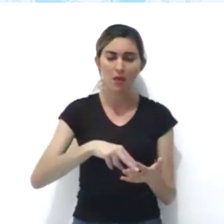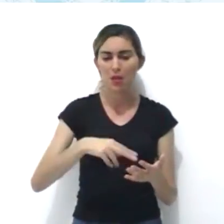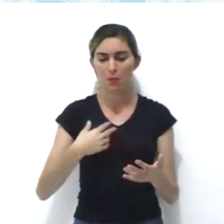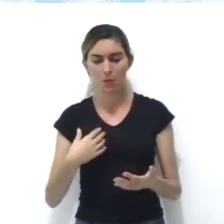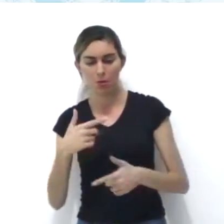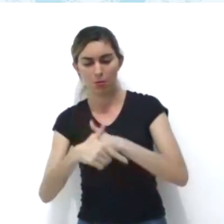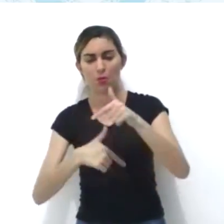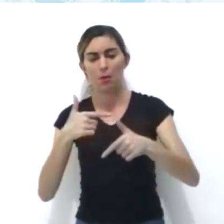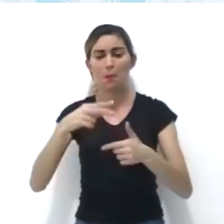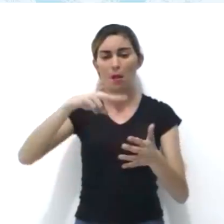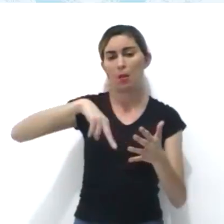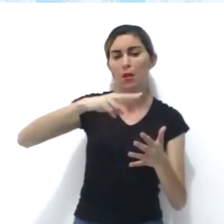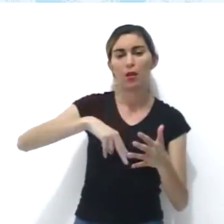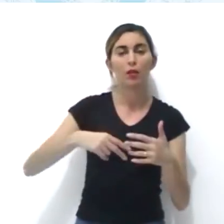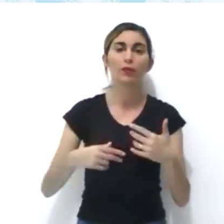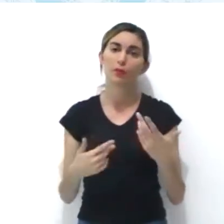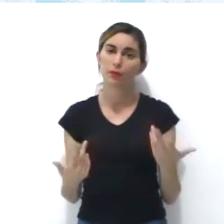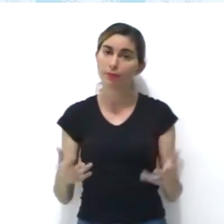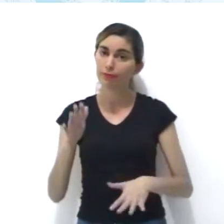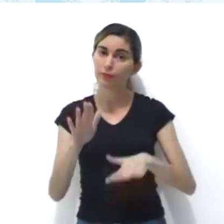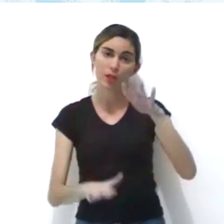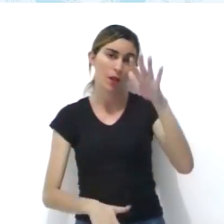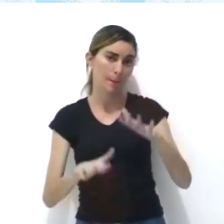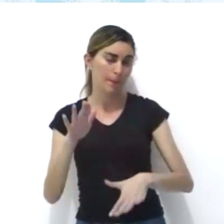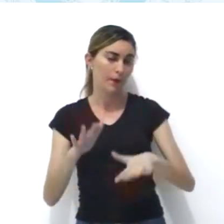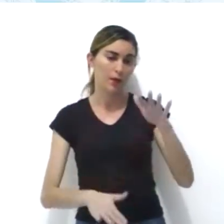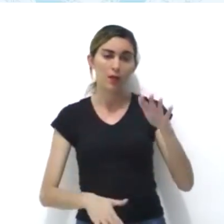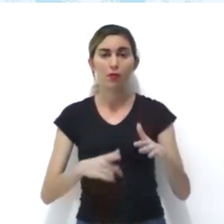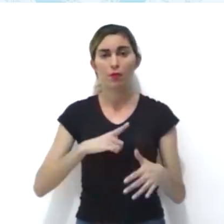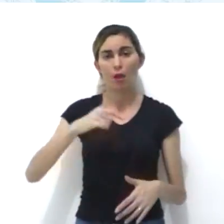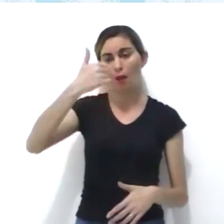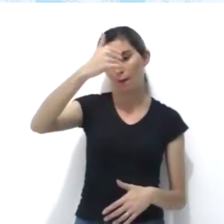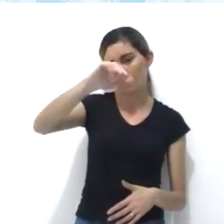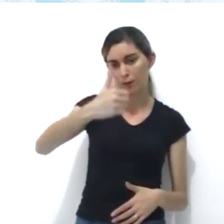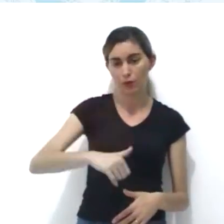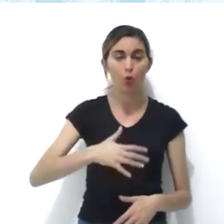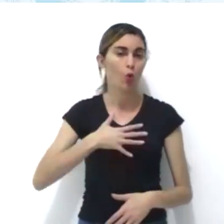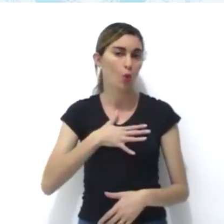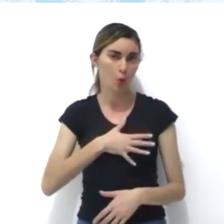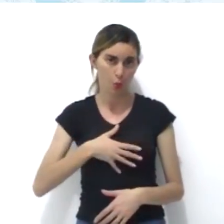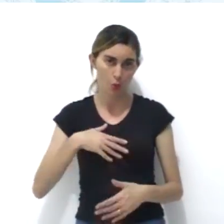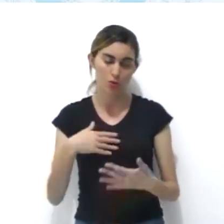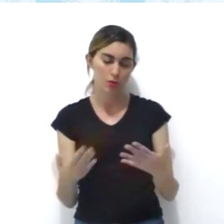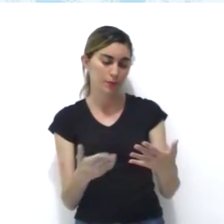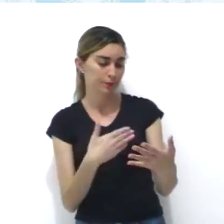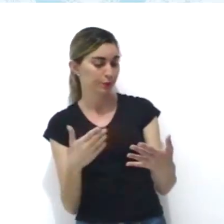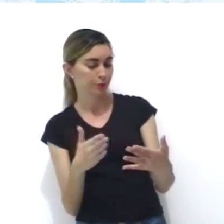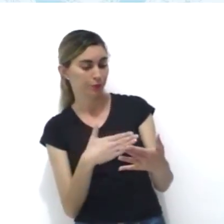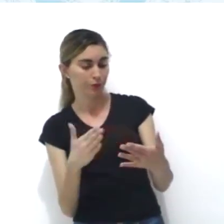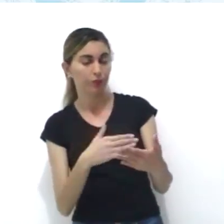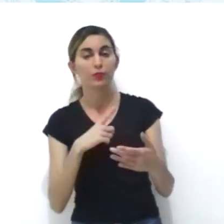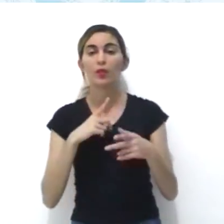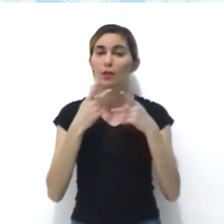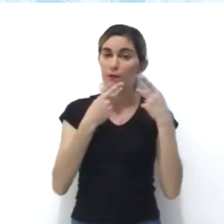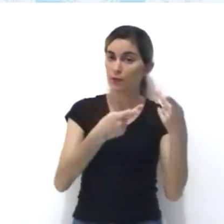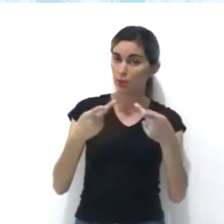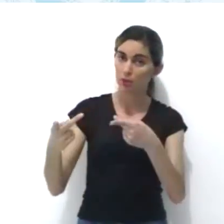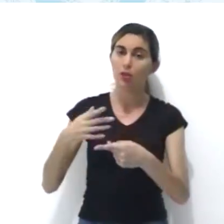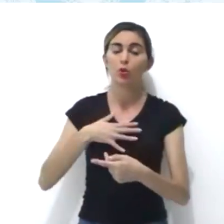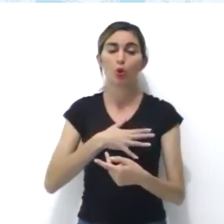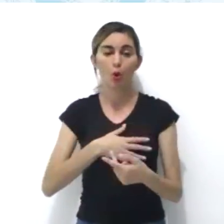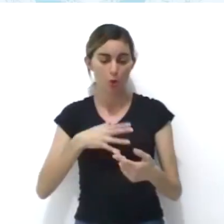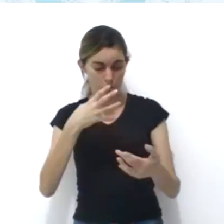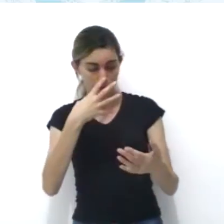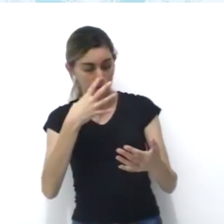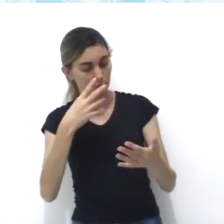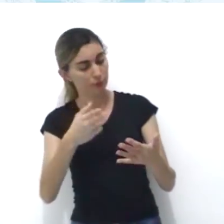bordo e vendo, pegando o meu trabalho e lendo? Depende. Então, tem avaliadores que gostam de estar ali folheando, tem visitantes